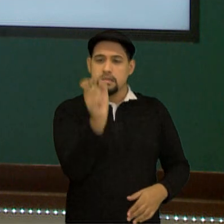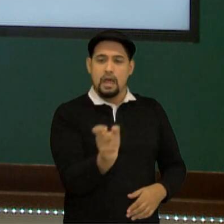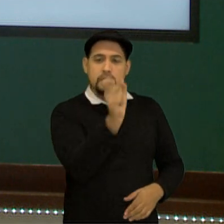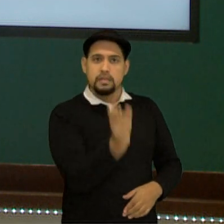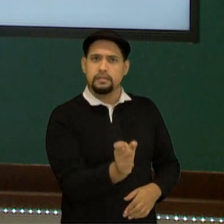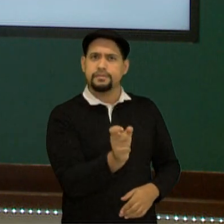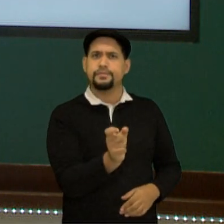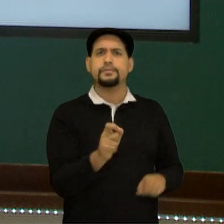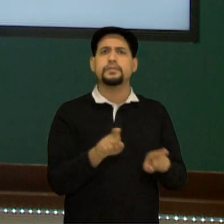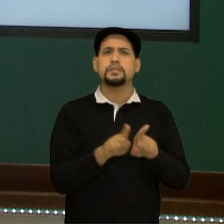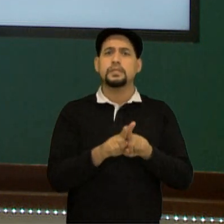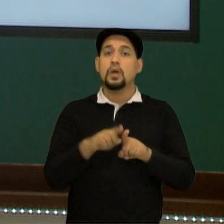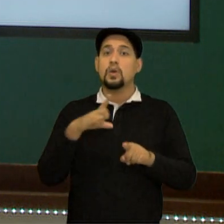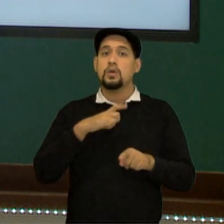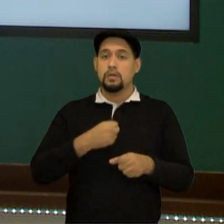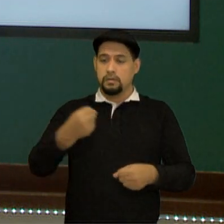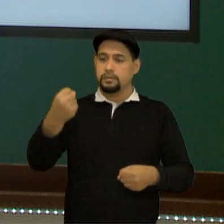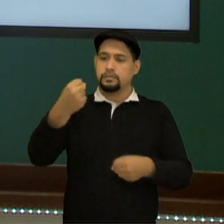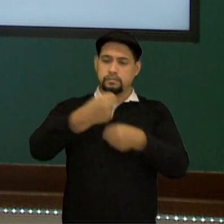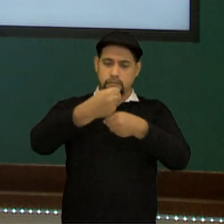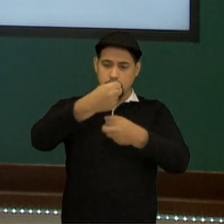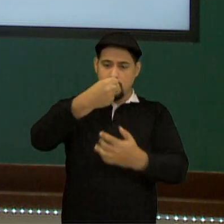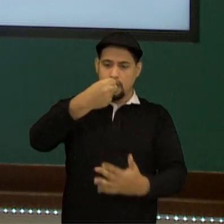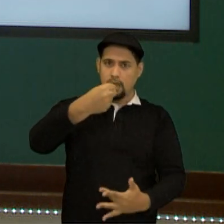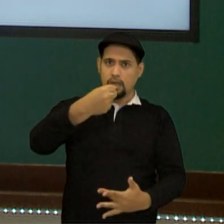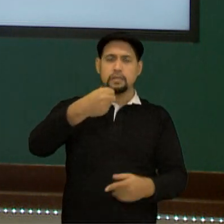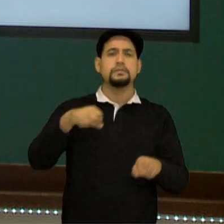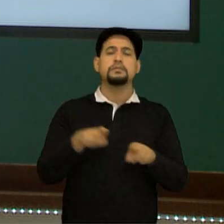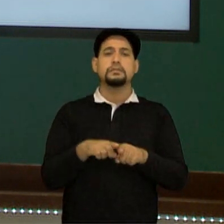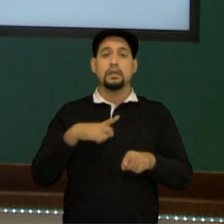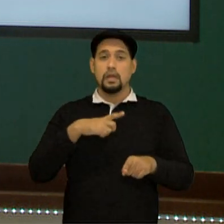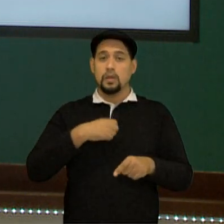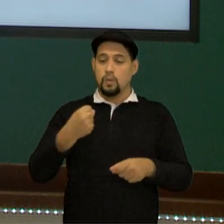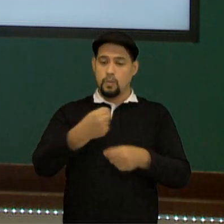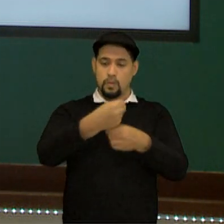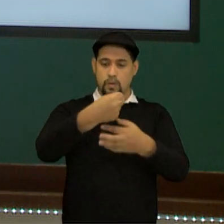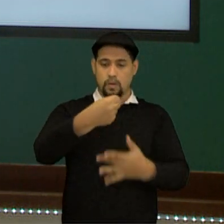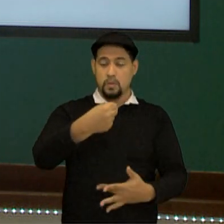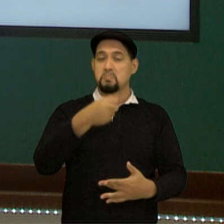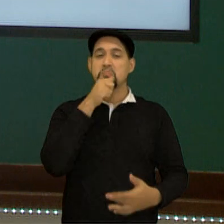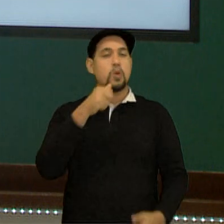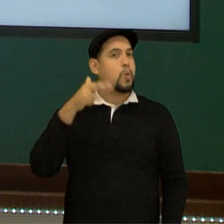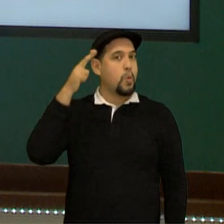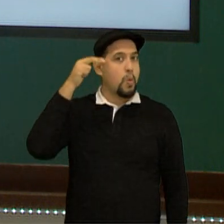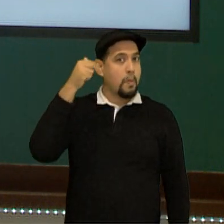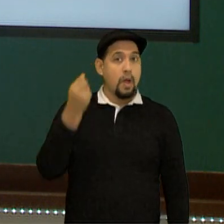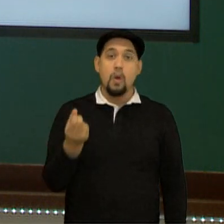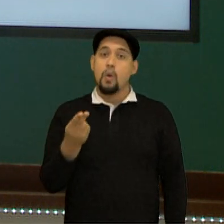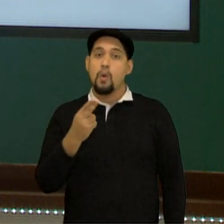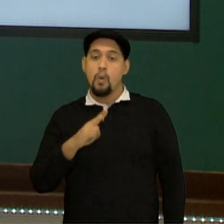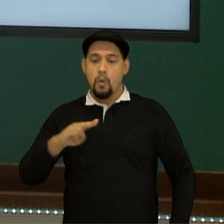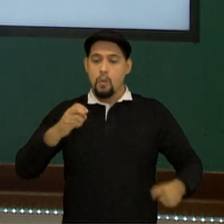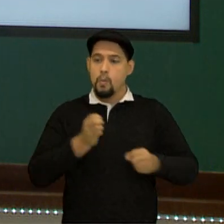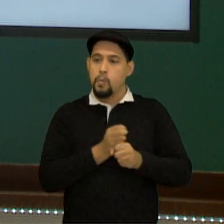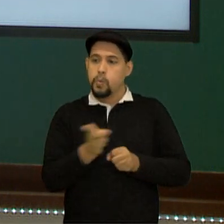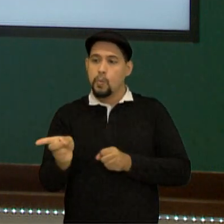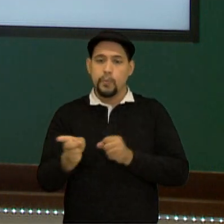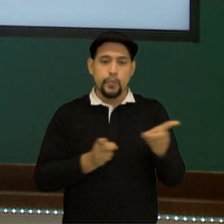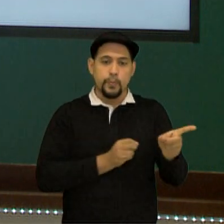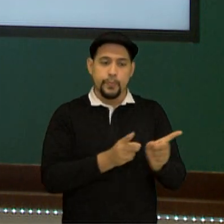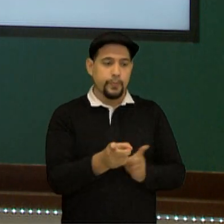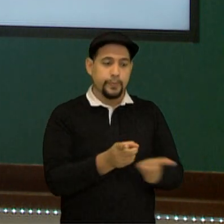subclassificadas. Subclassificadas, professor? Sim, elas são subclassificadas em normal ou ramificada,